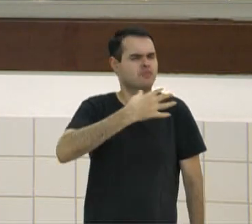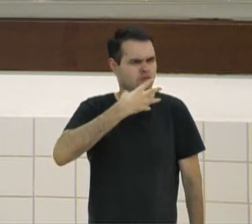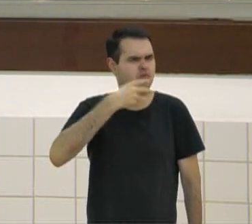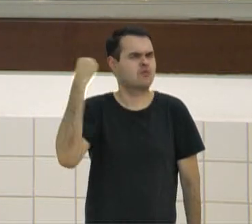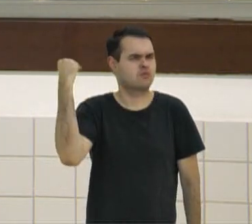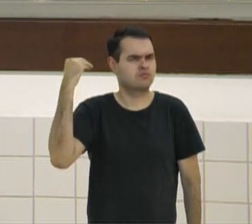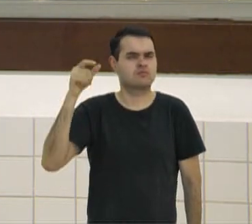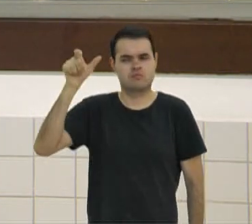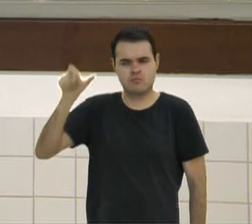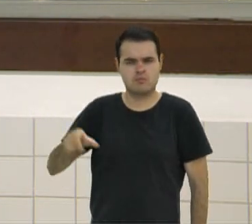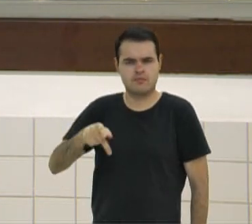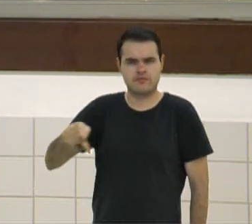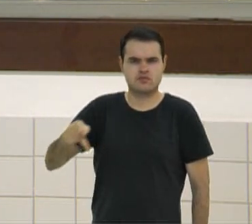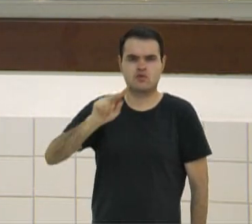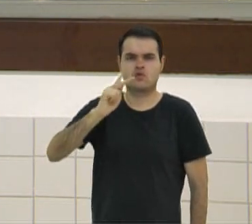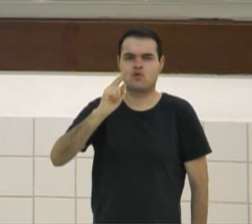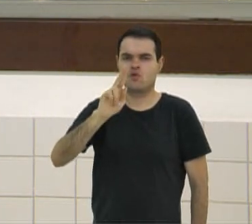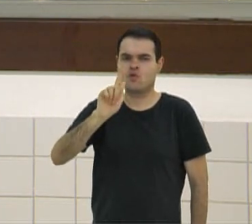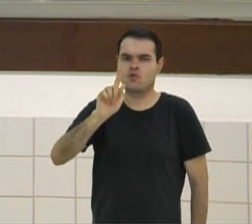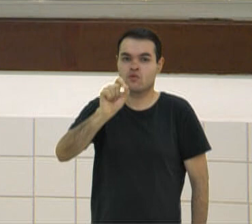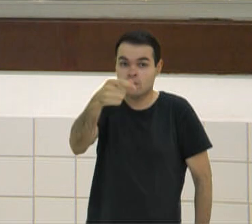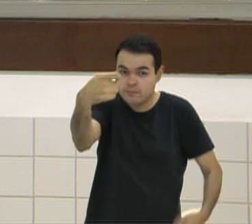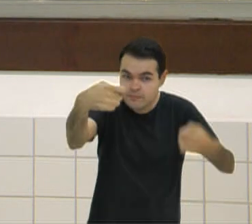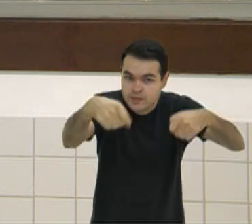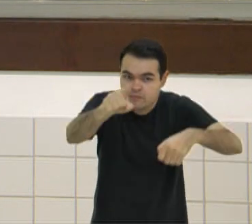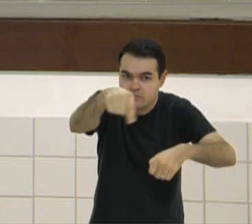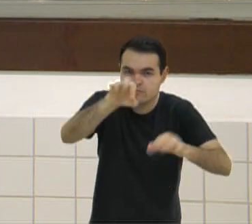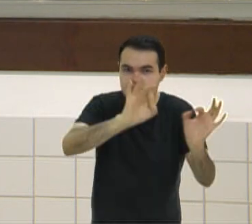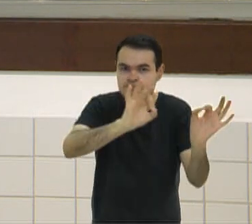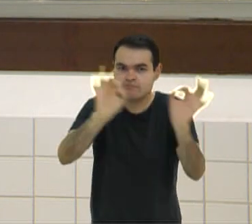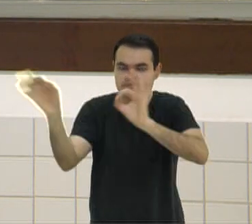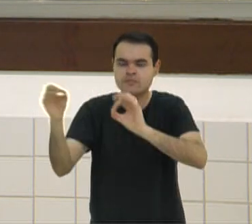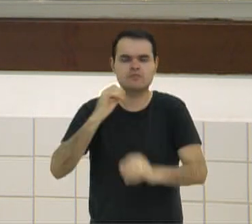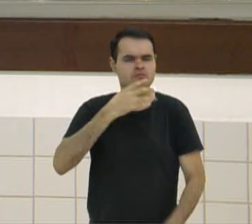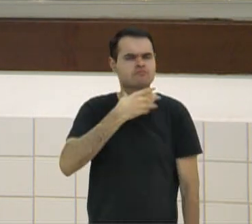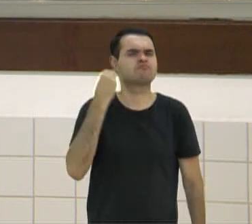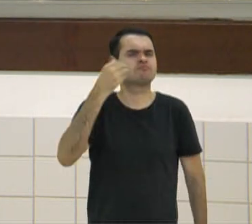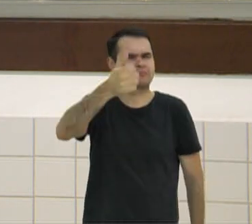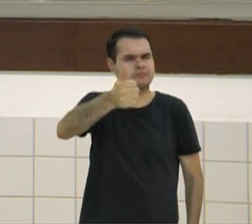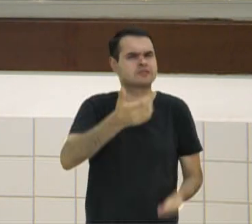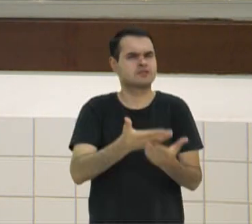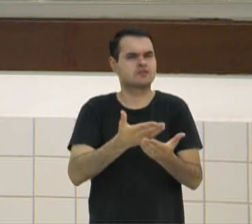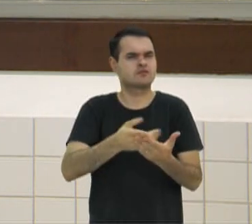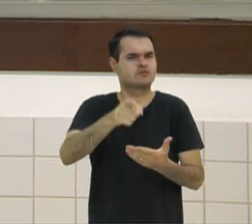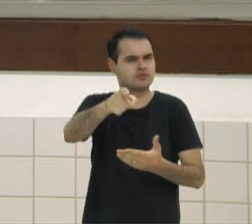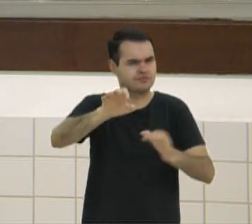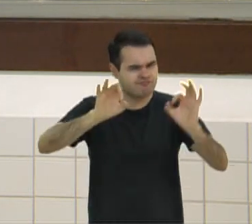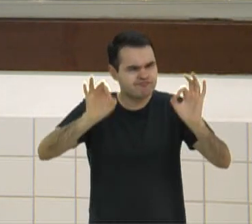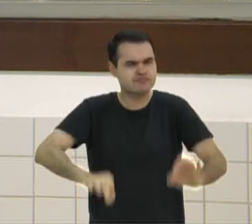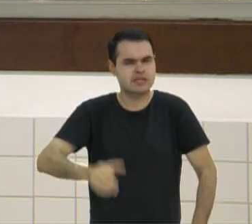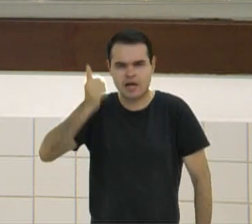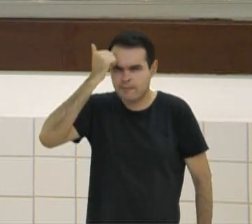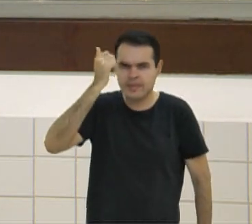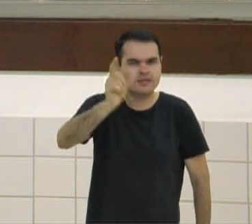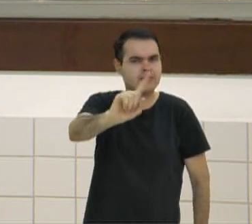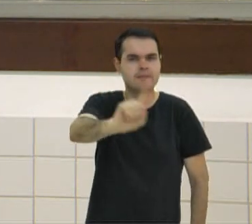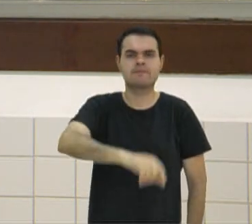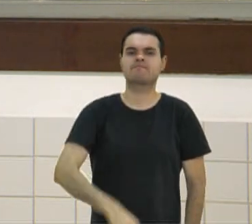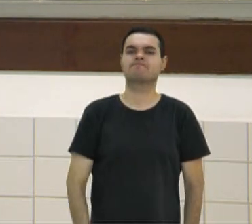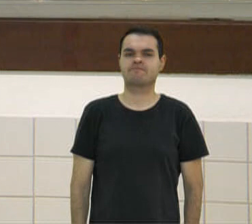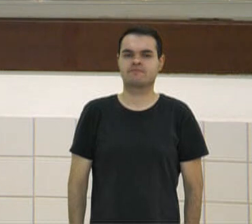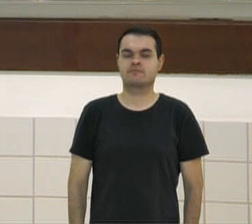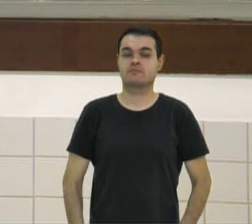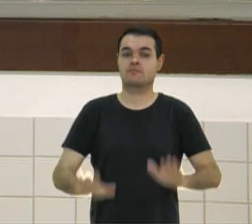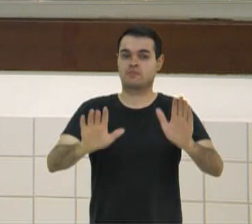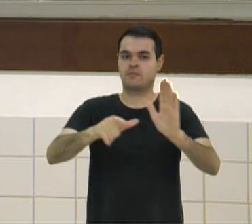professor Hugo e tudo mais. Então, acompanhem com a gente aqui, vai ficar muito boa aula e eu tenho certeza que você não vai se arrepender. Antes de mais nada,